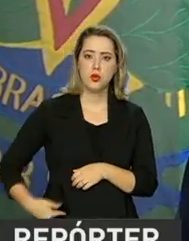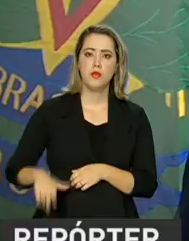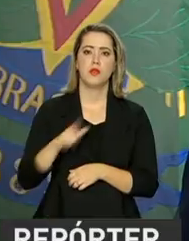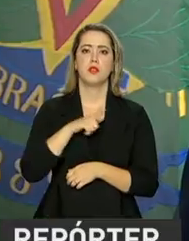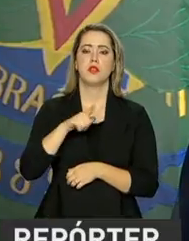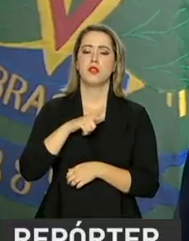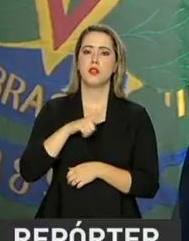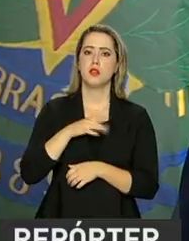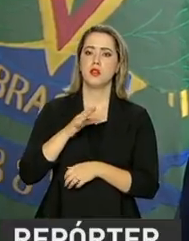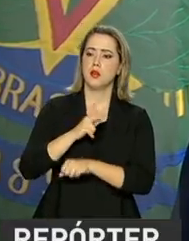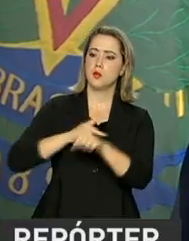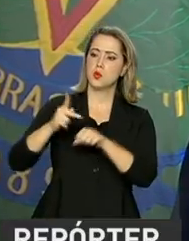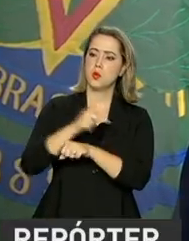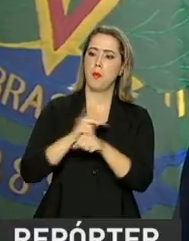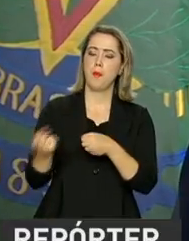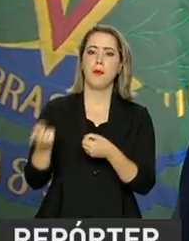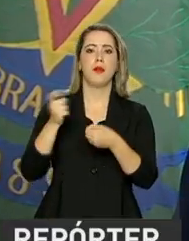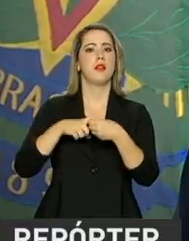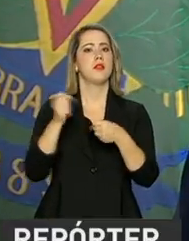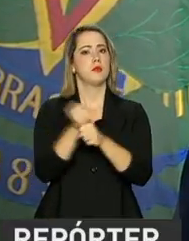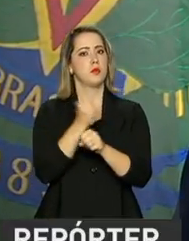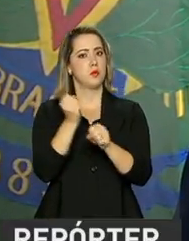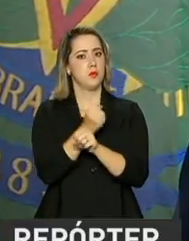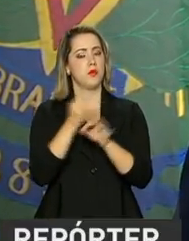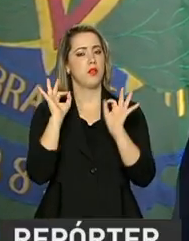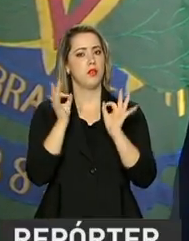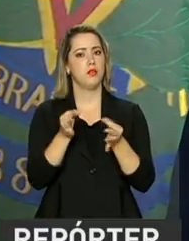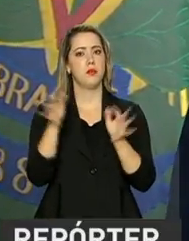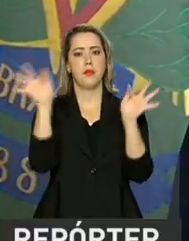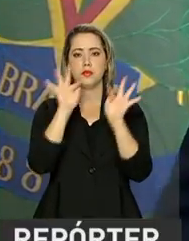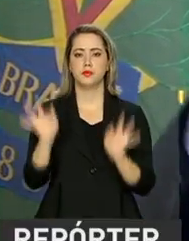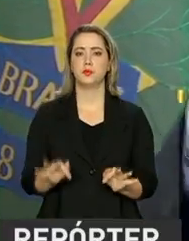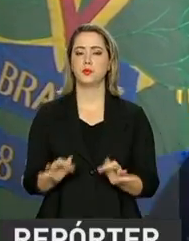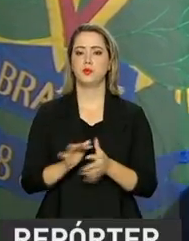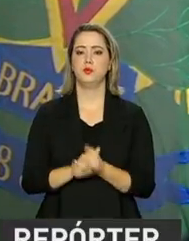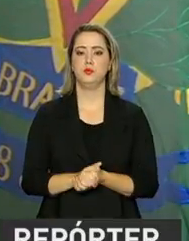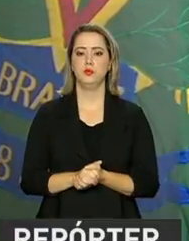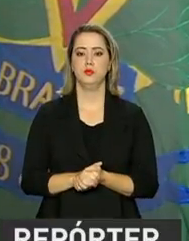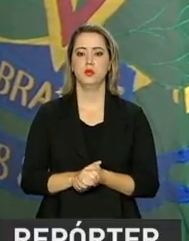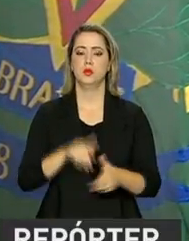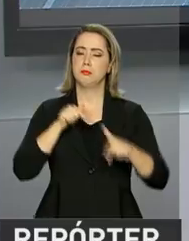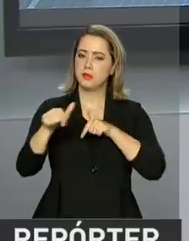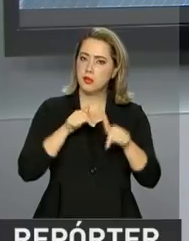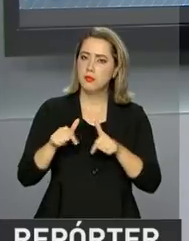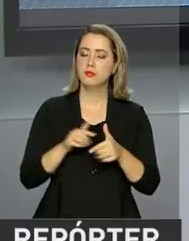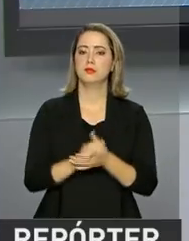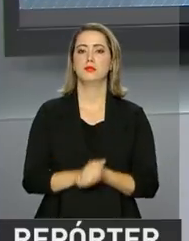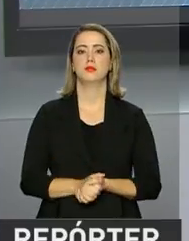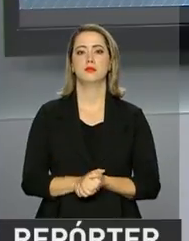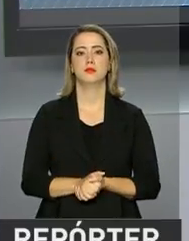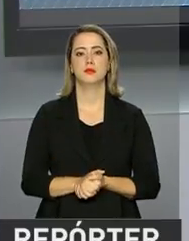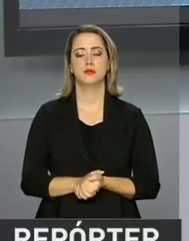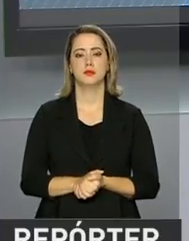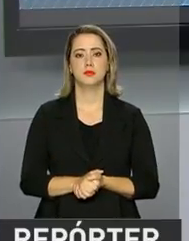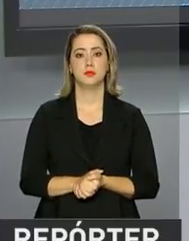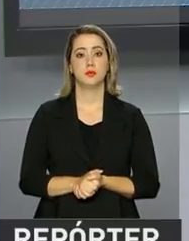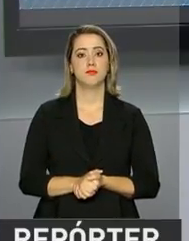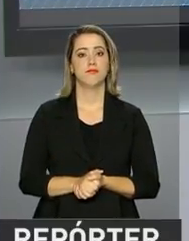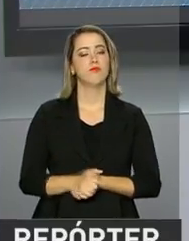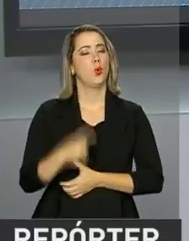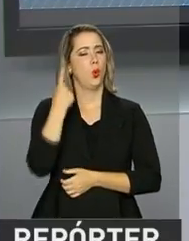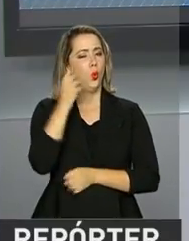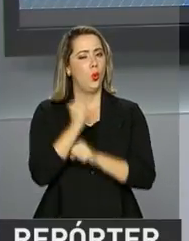país reestruturado e muito mais gente trabalhando há exatamente